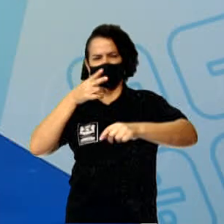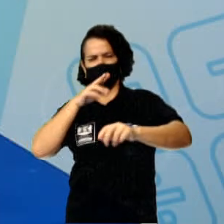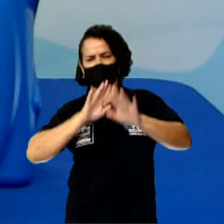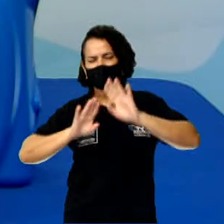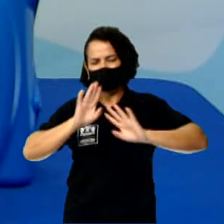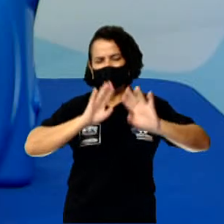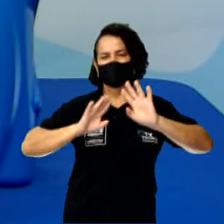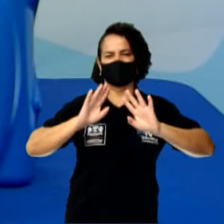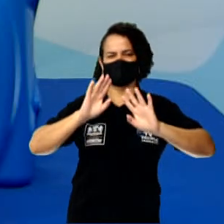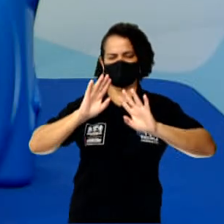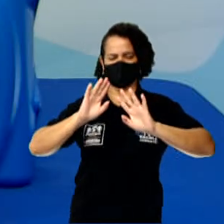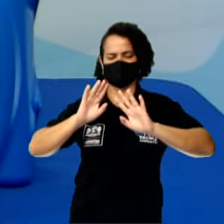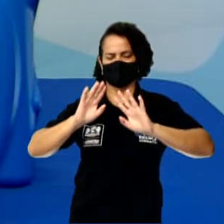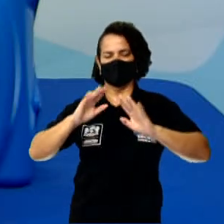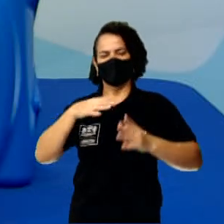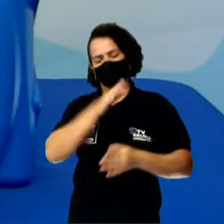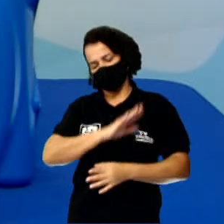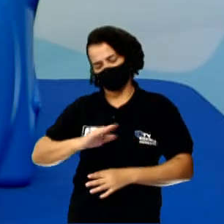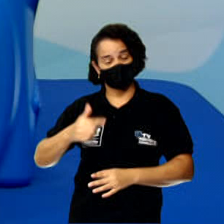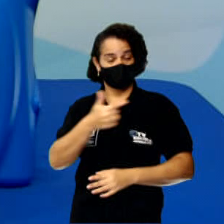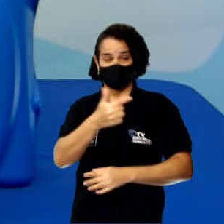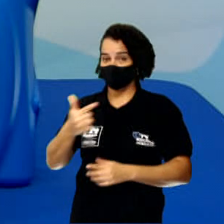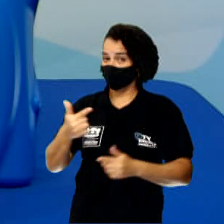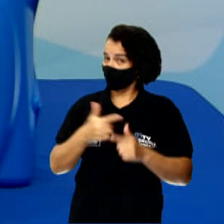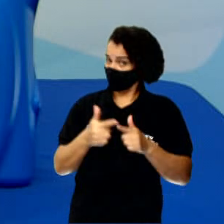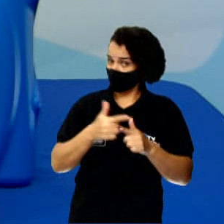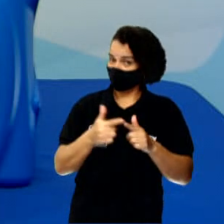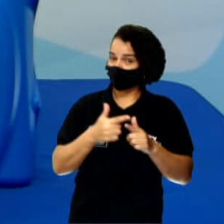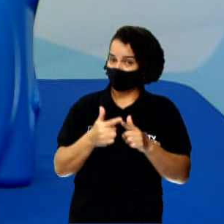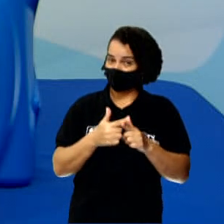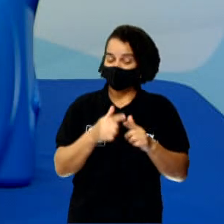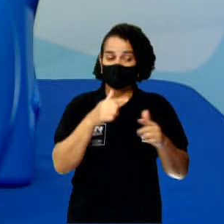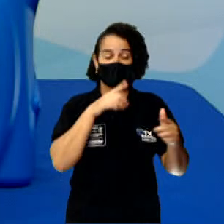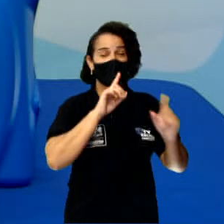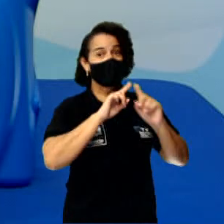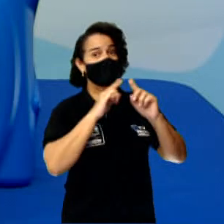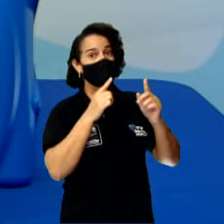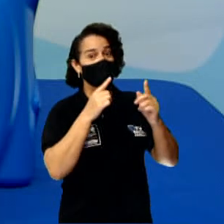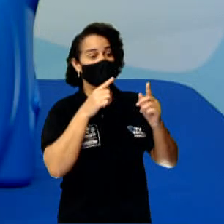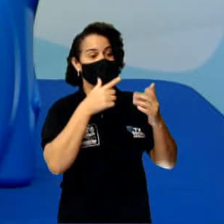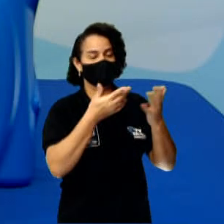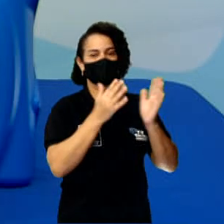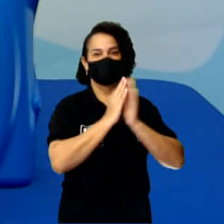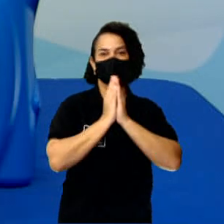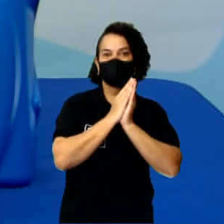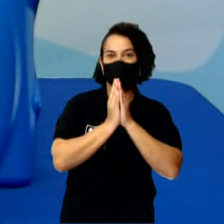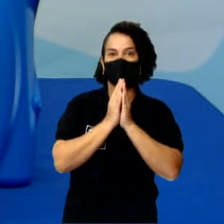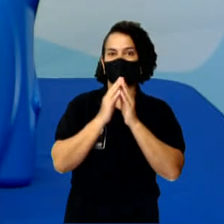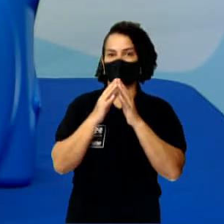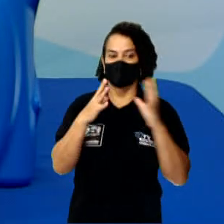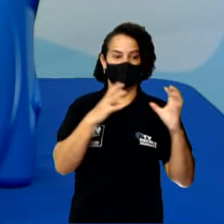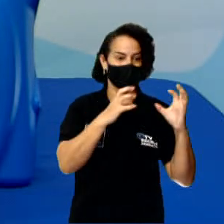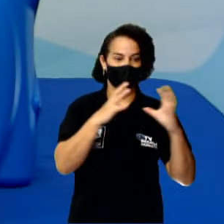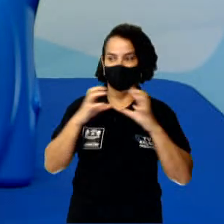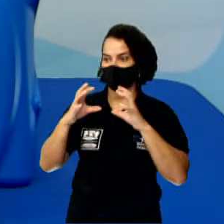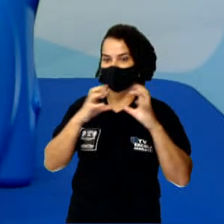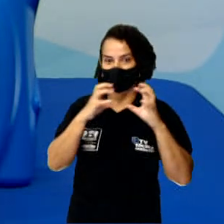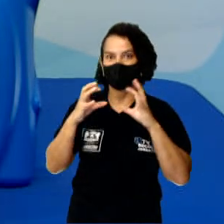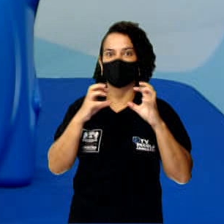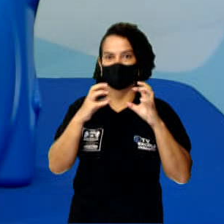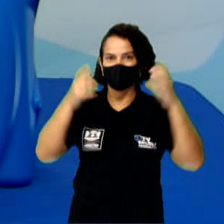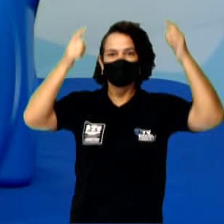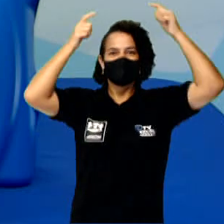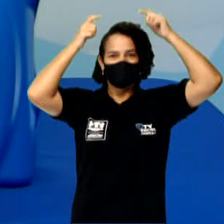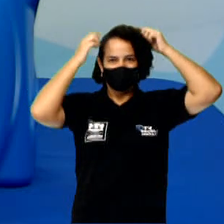pelas crianças, não tinha problema. O problema era se elas começassem a disputar. E a rainha